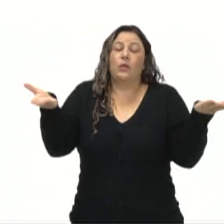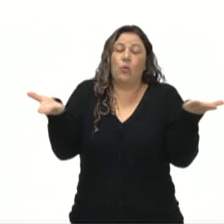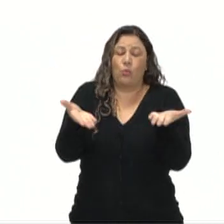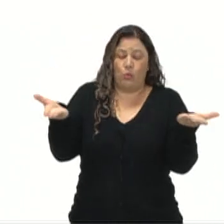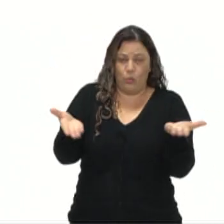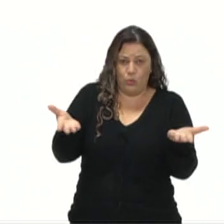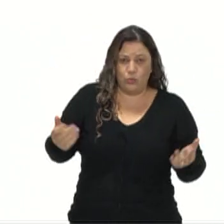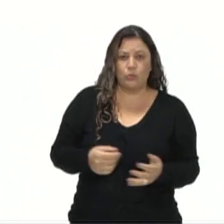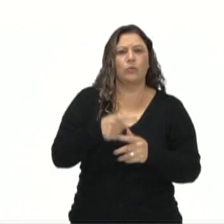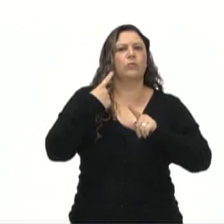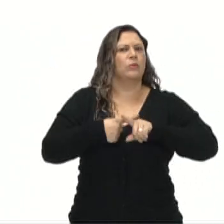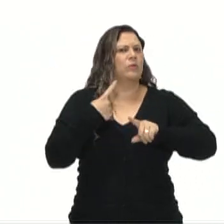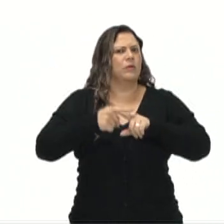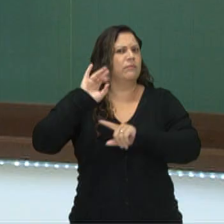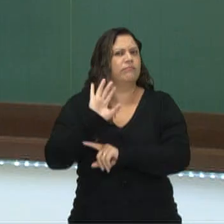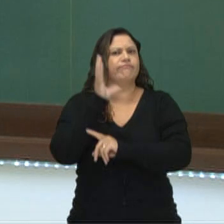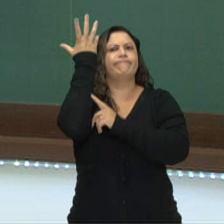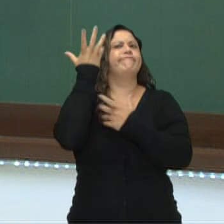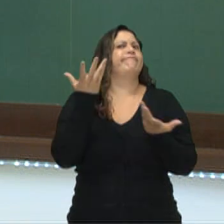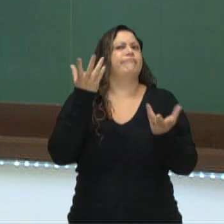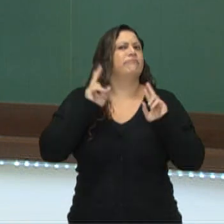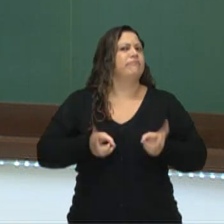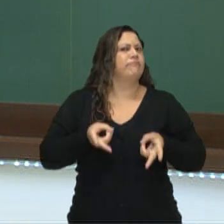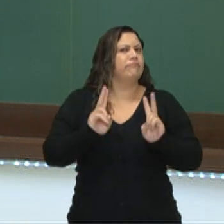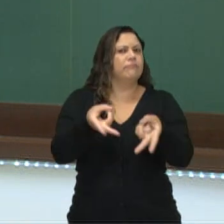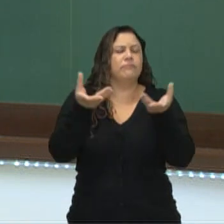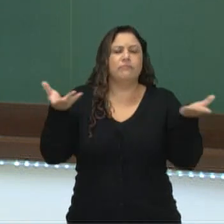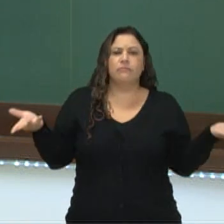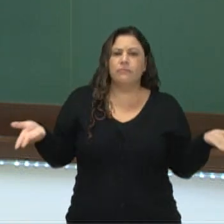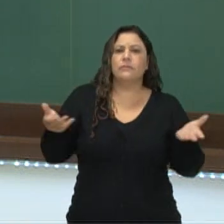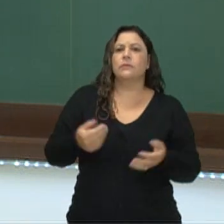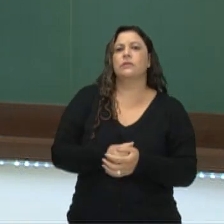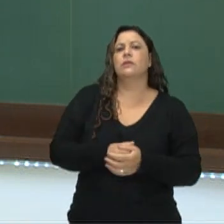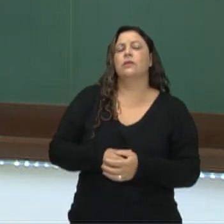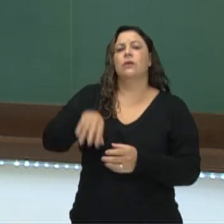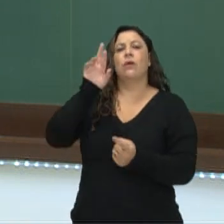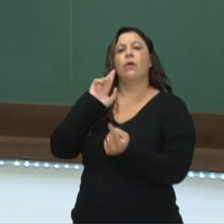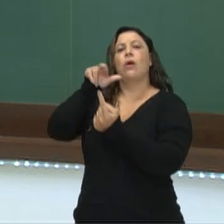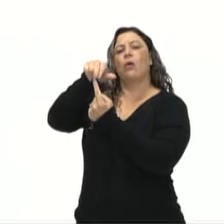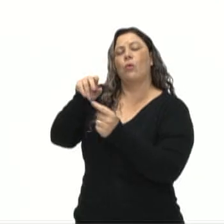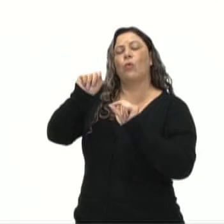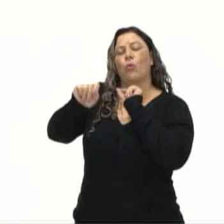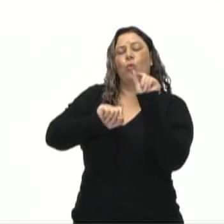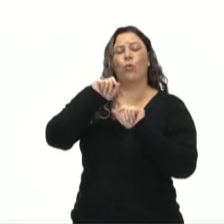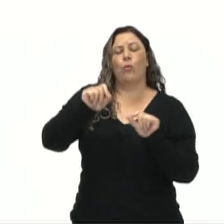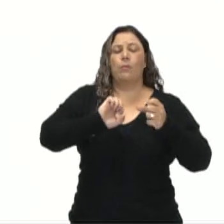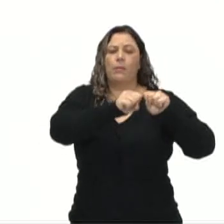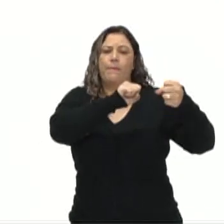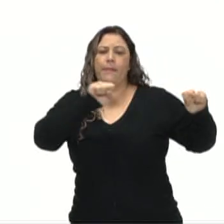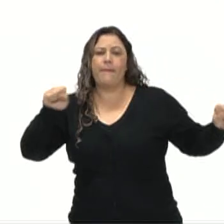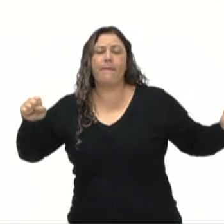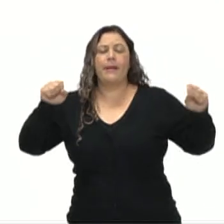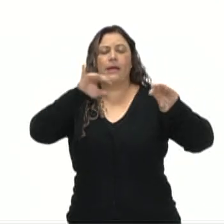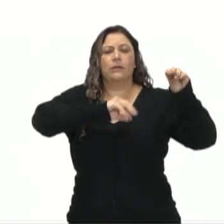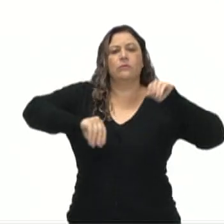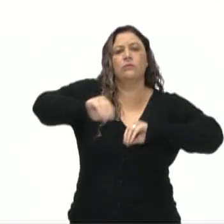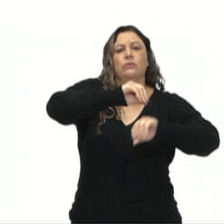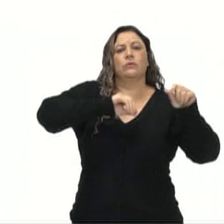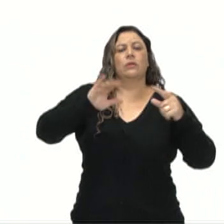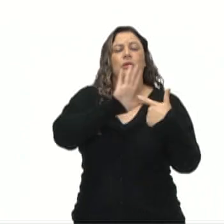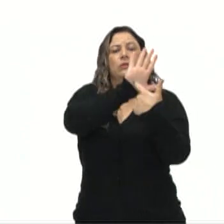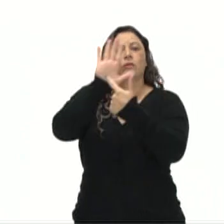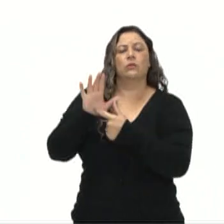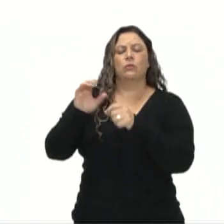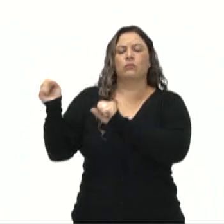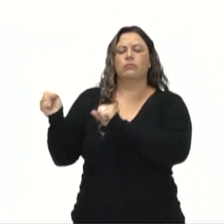que aconteceu ou está acontecendo? Tá? Reconhecer que a dimensão territorial ainda se mostra como sinônimo